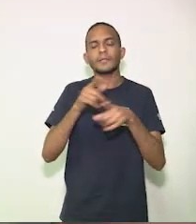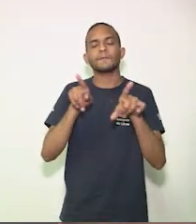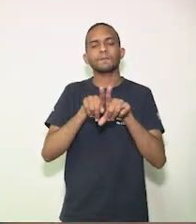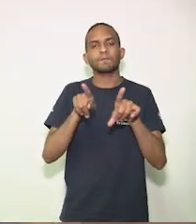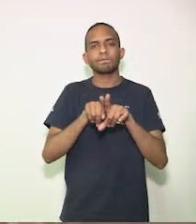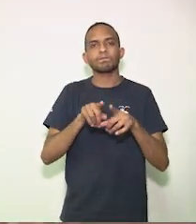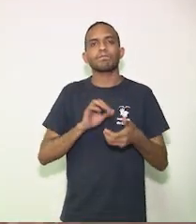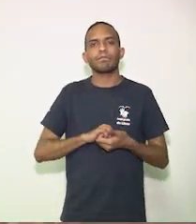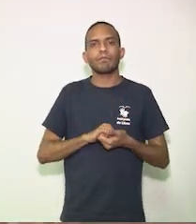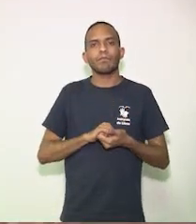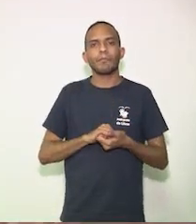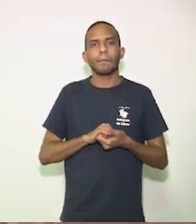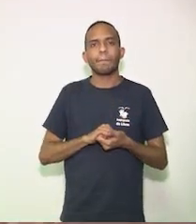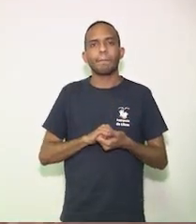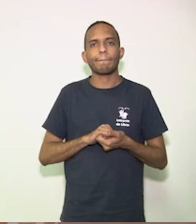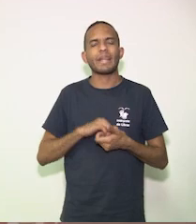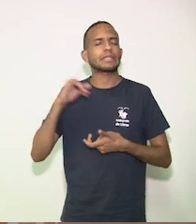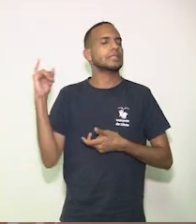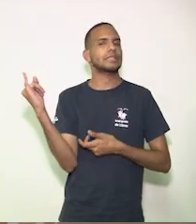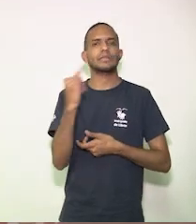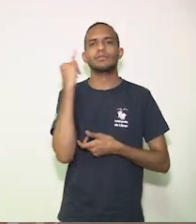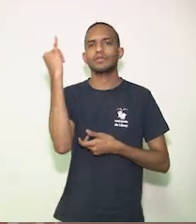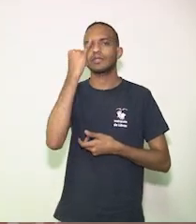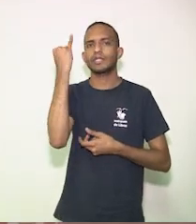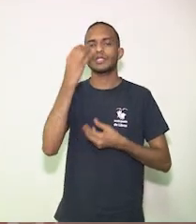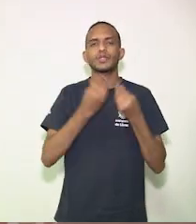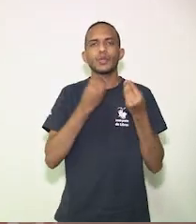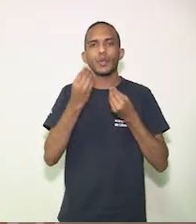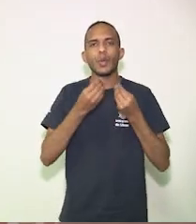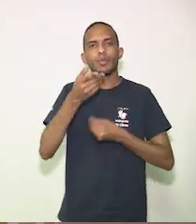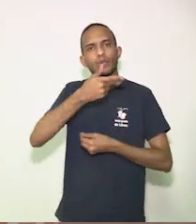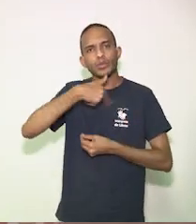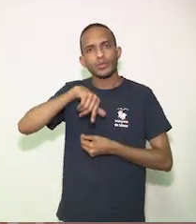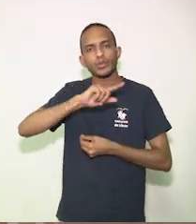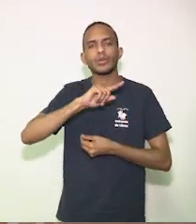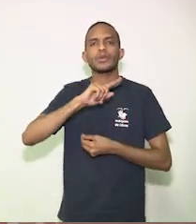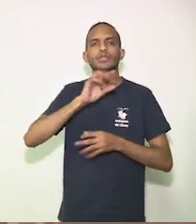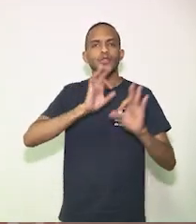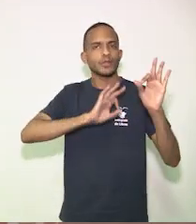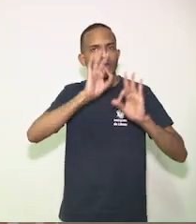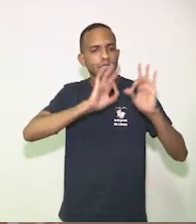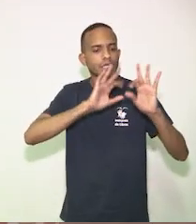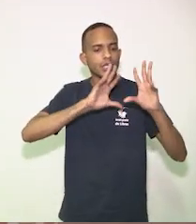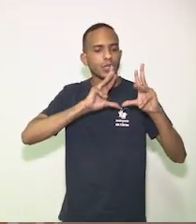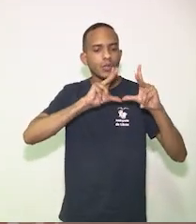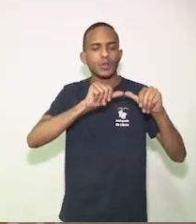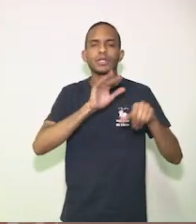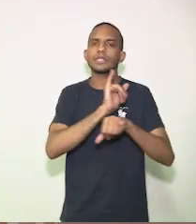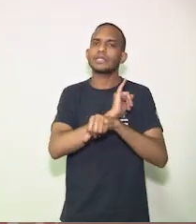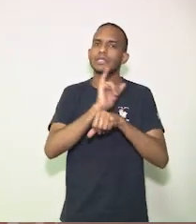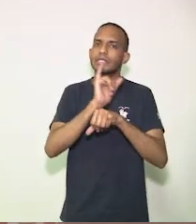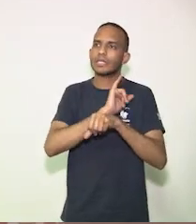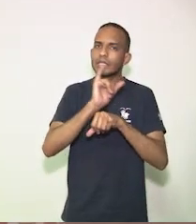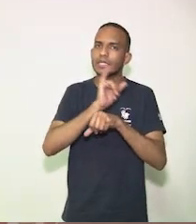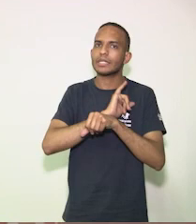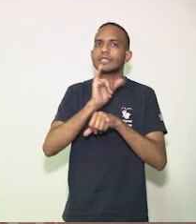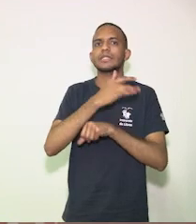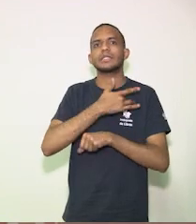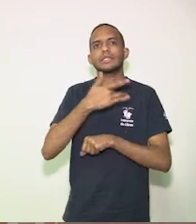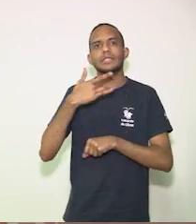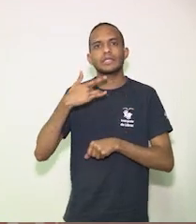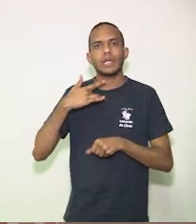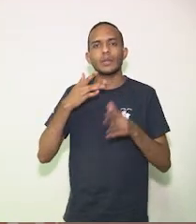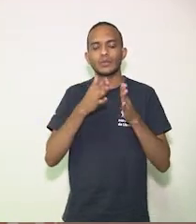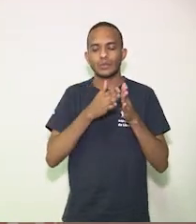cidade, que foram fundamentais no sentido de que a gente montasse toda a estratégia